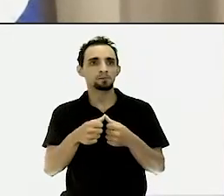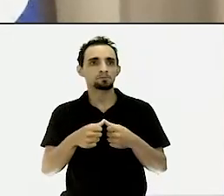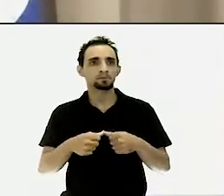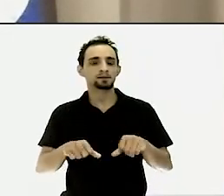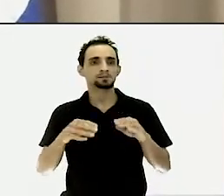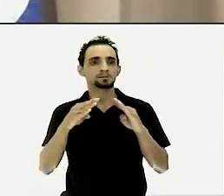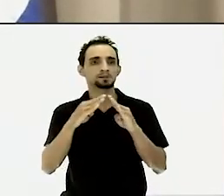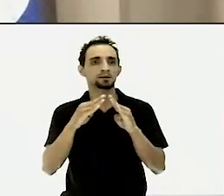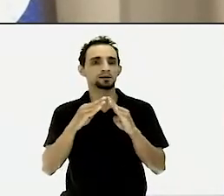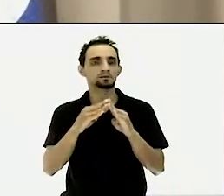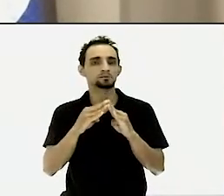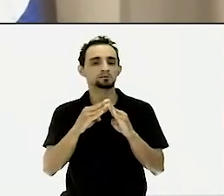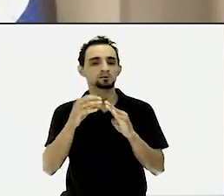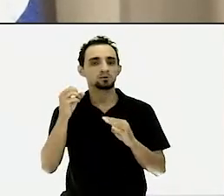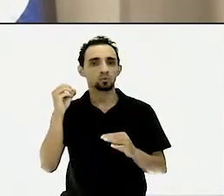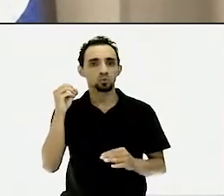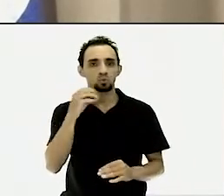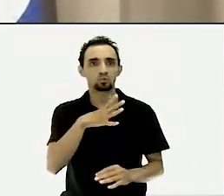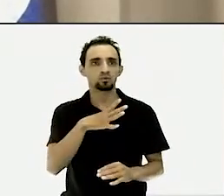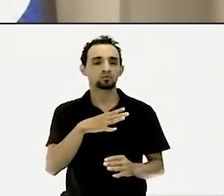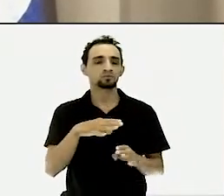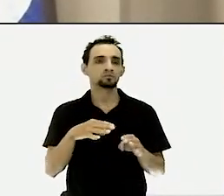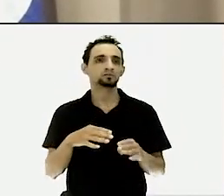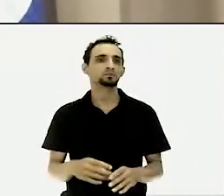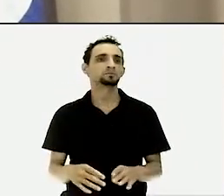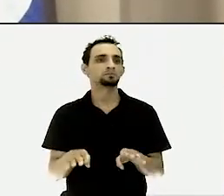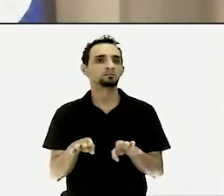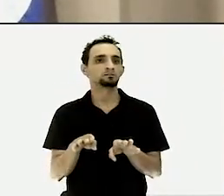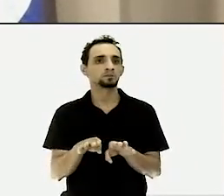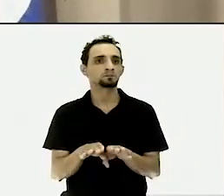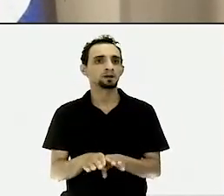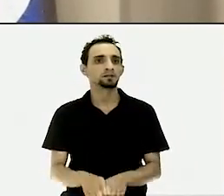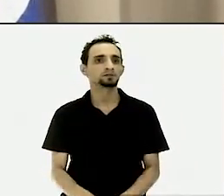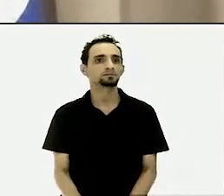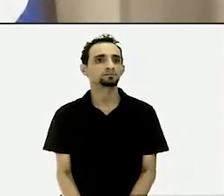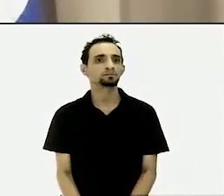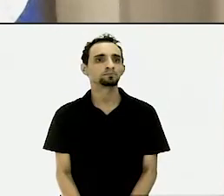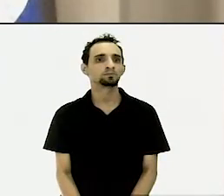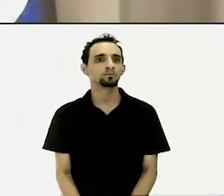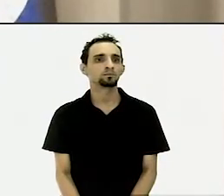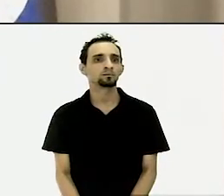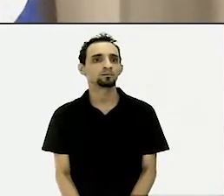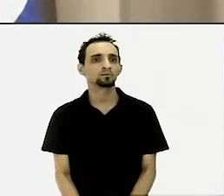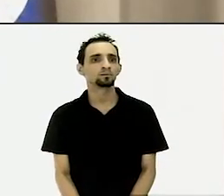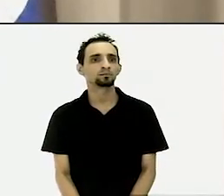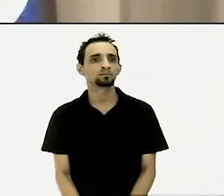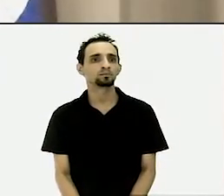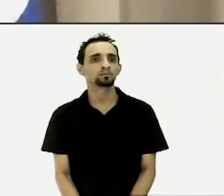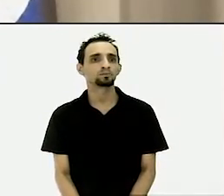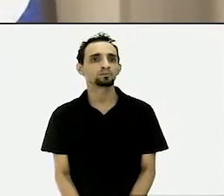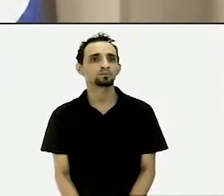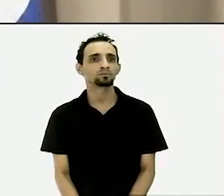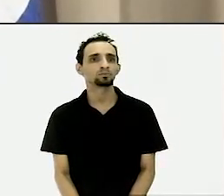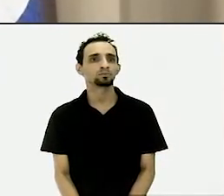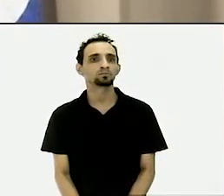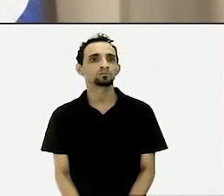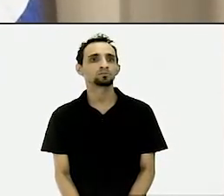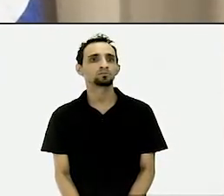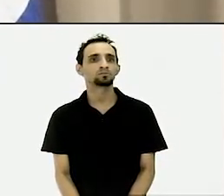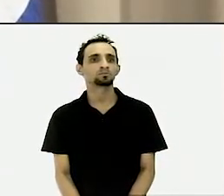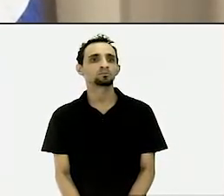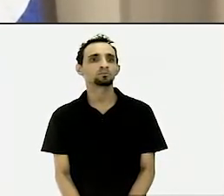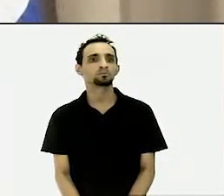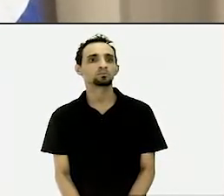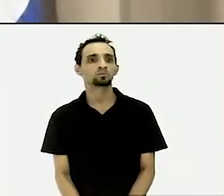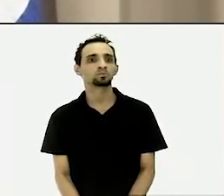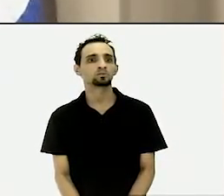novamente, aos funcionários dessa casa. Enfim, a tribuna vai ser rápida hoje. Eu